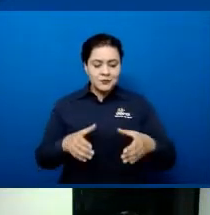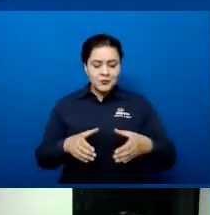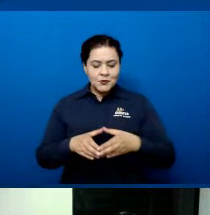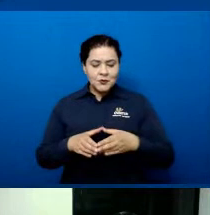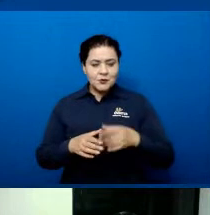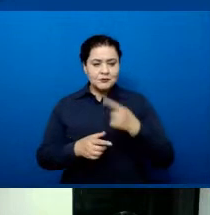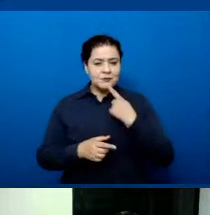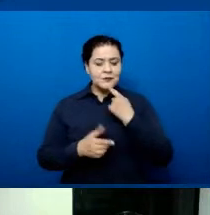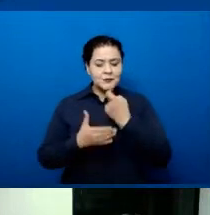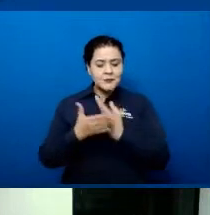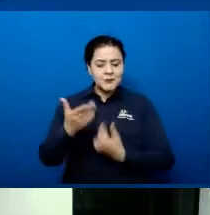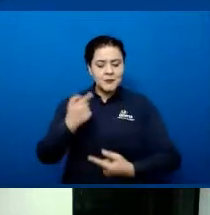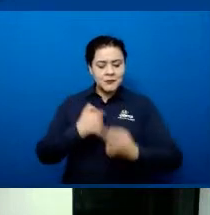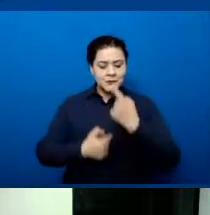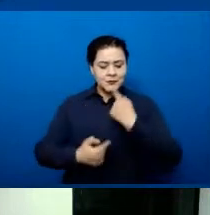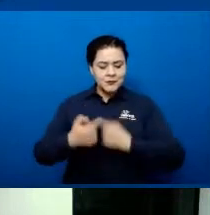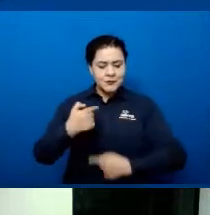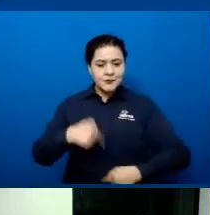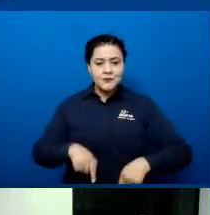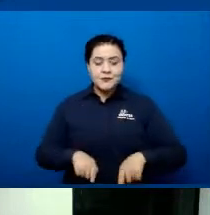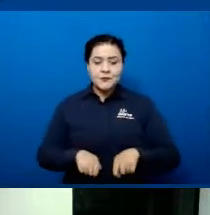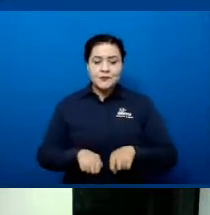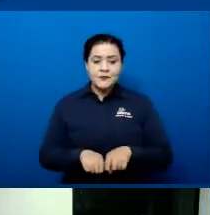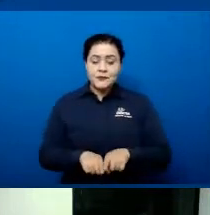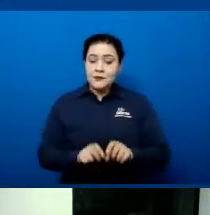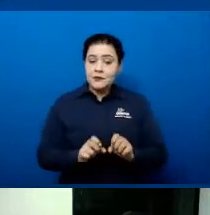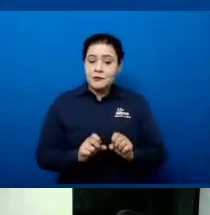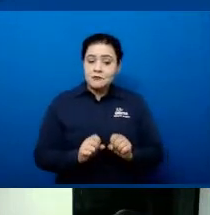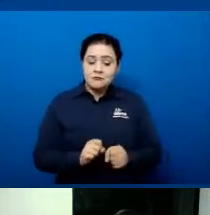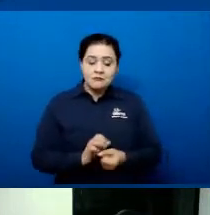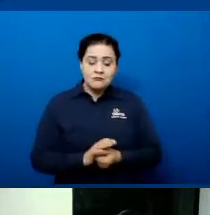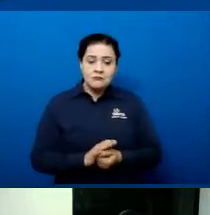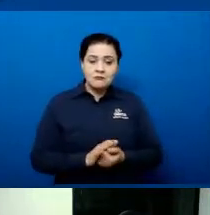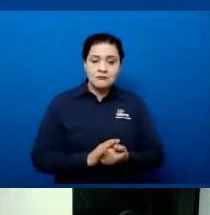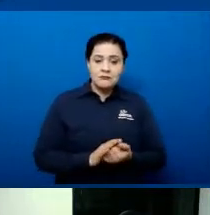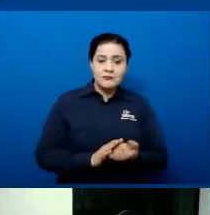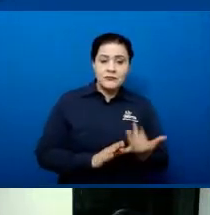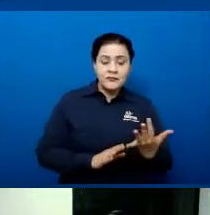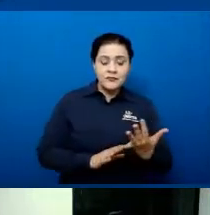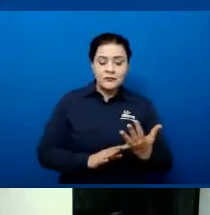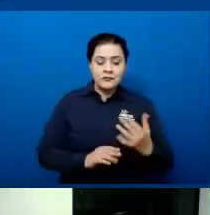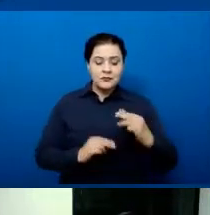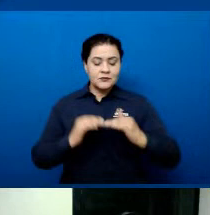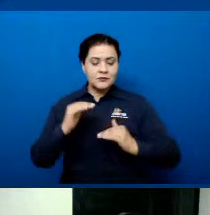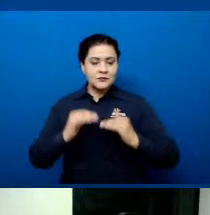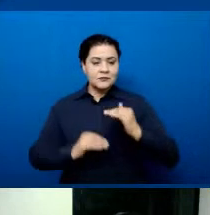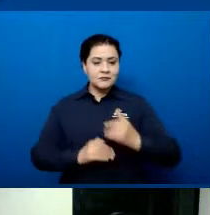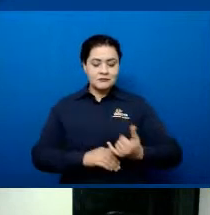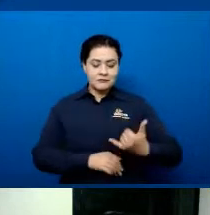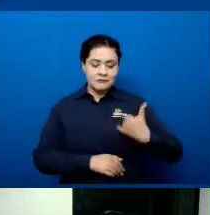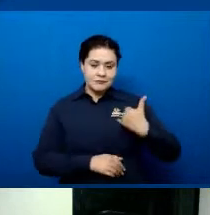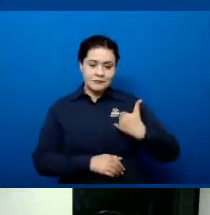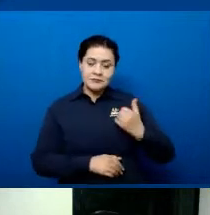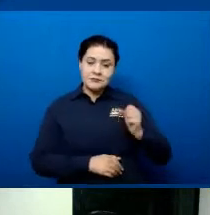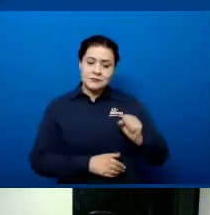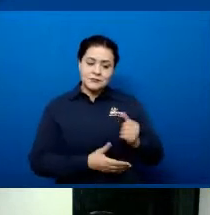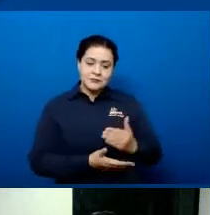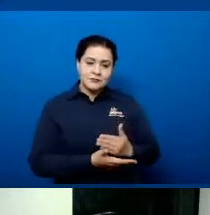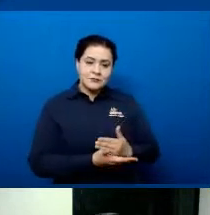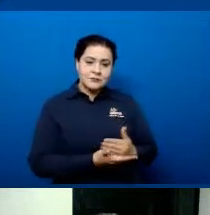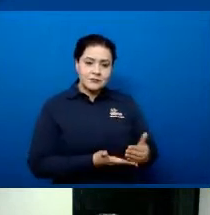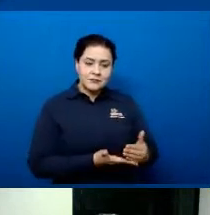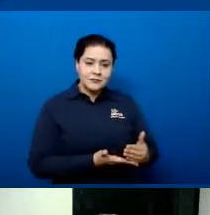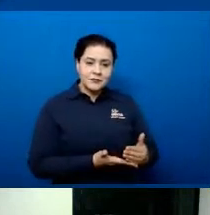essa questão do dinossauro que eu fiz. Então, e isso pode atender a diversos níveis de idade, tá? Eu posso começar desde lá das